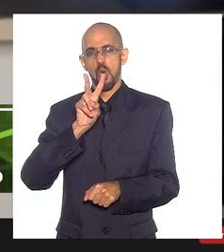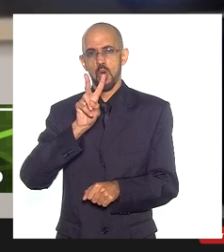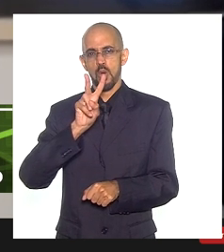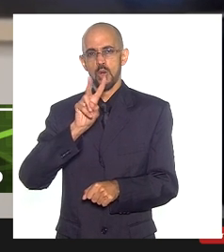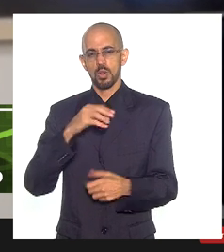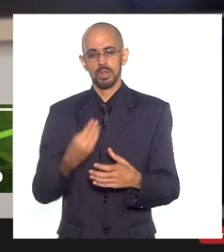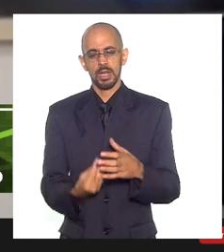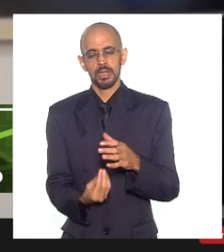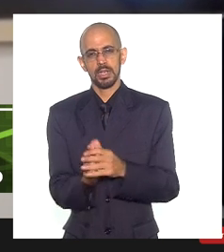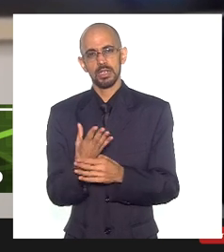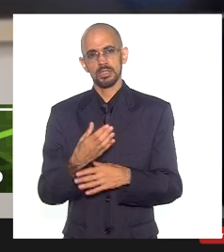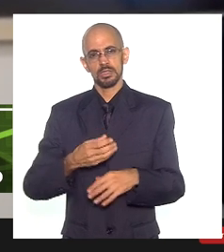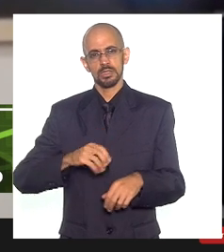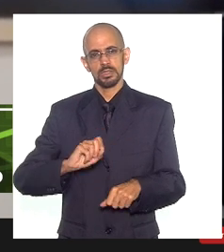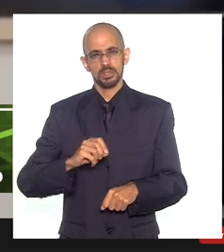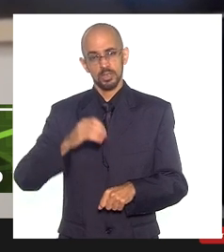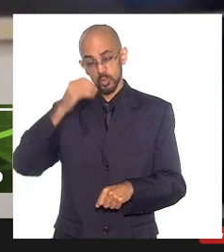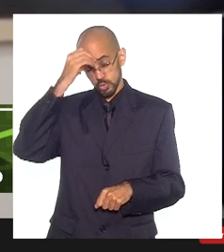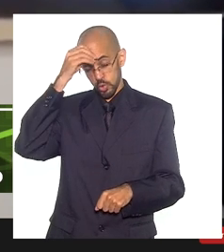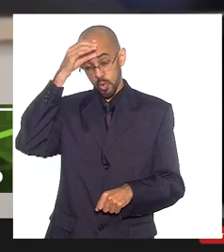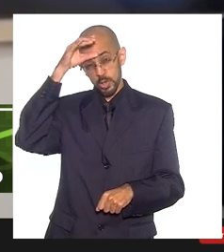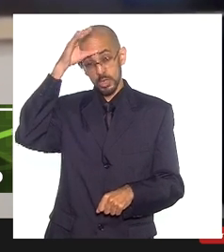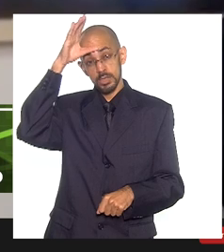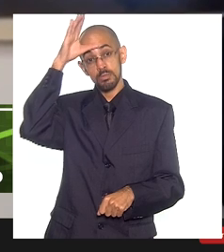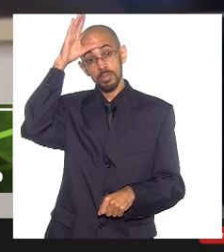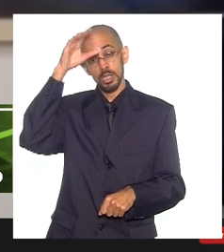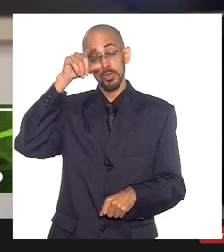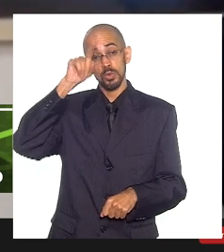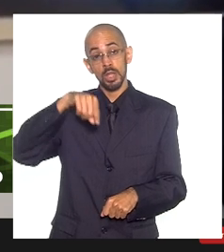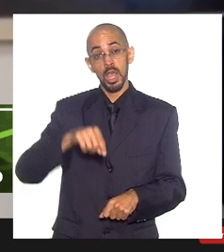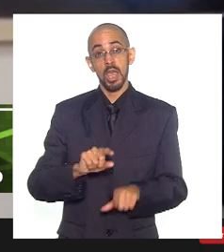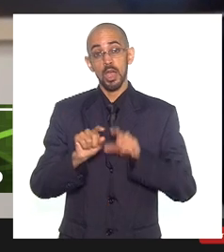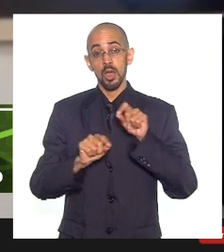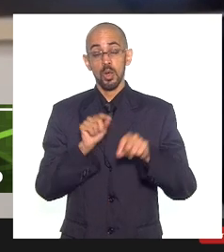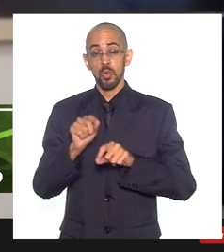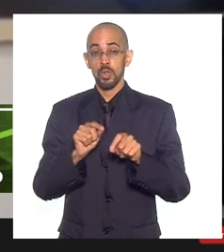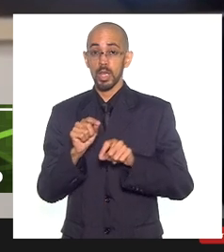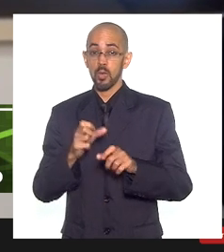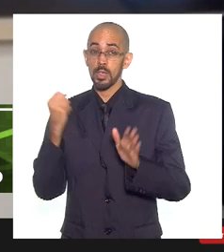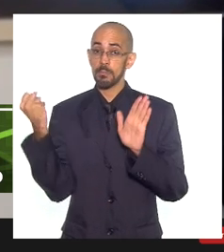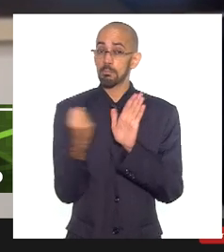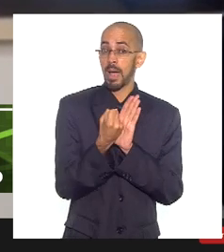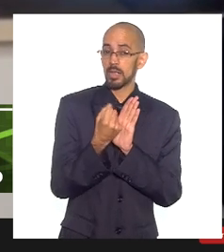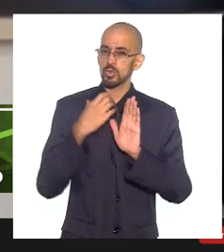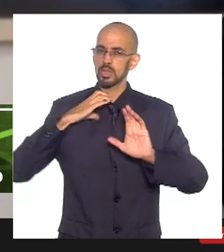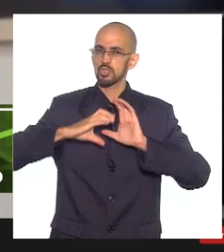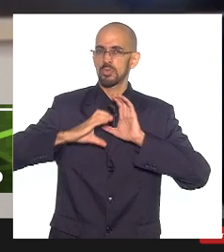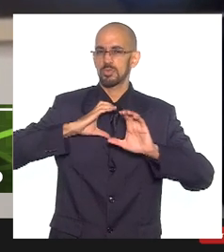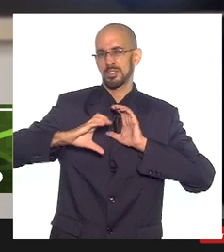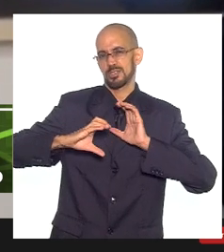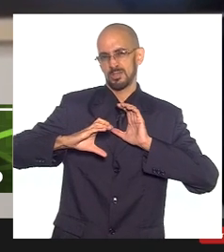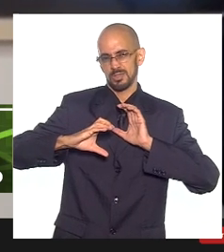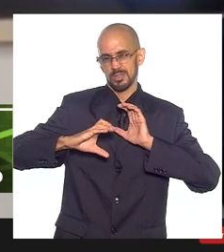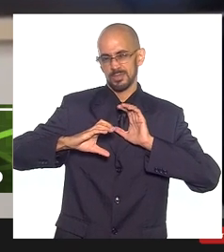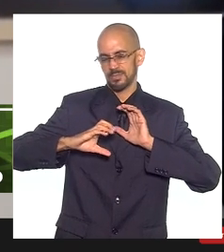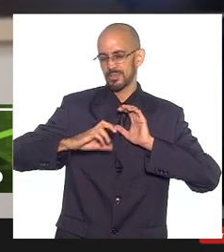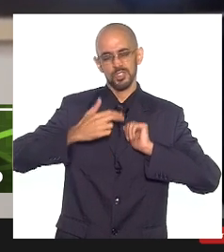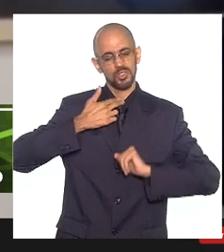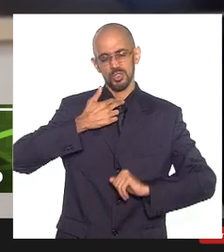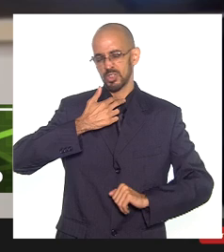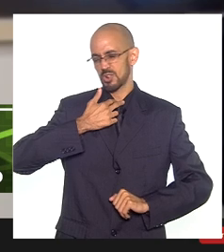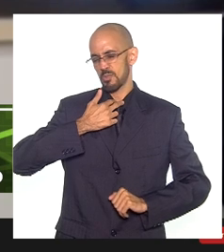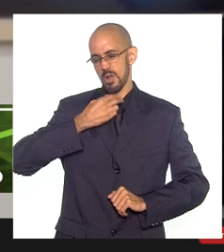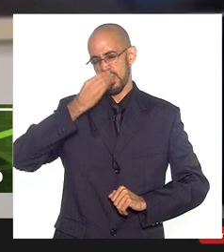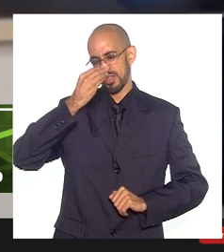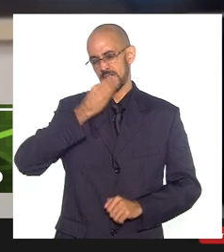produção intelectual científica, que é o impacto das publicações. Então, não se pode negar, pelo